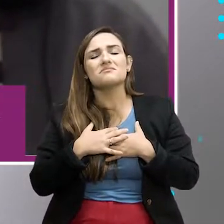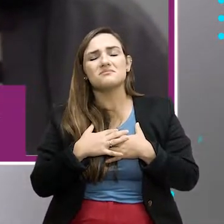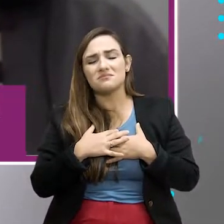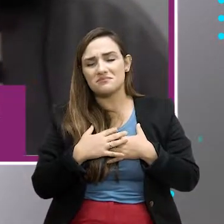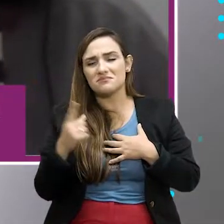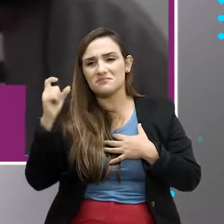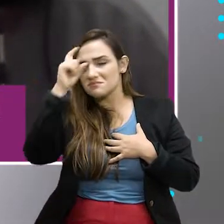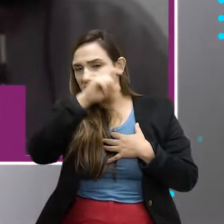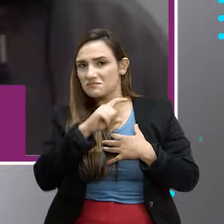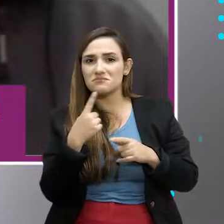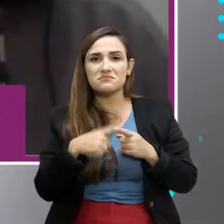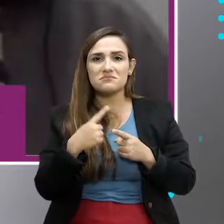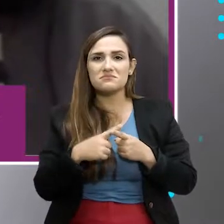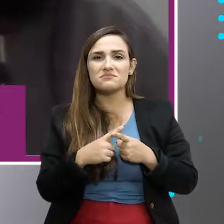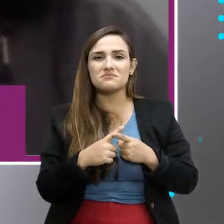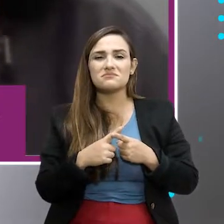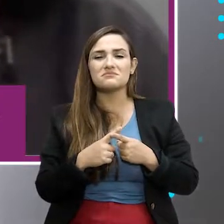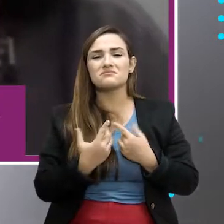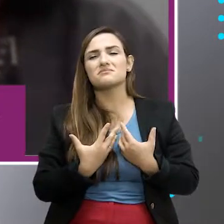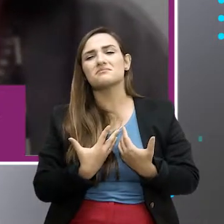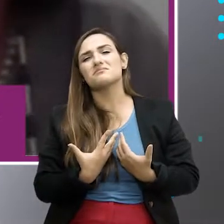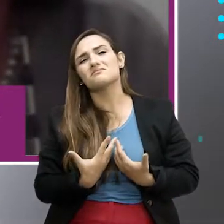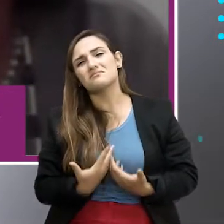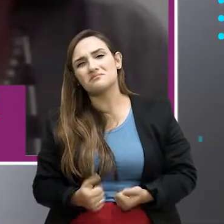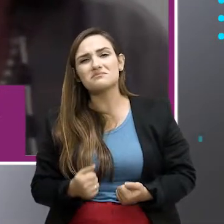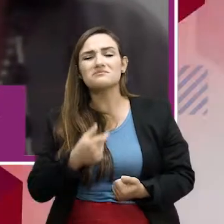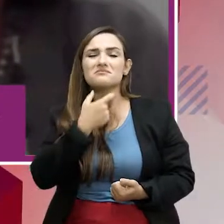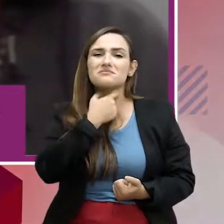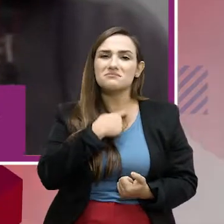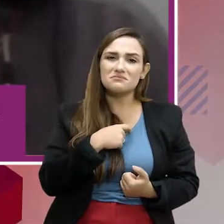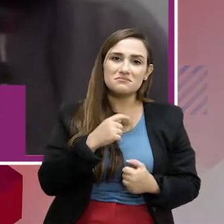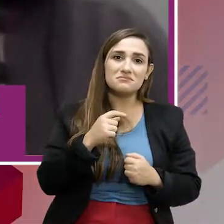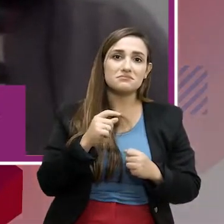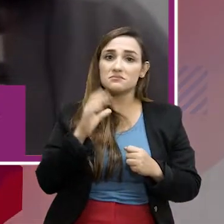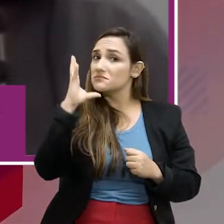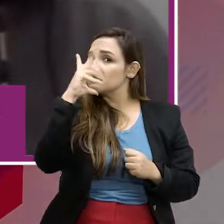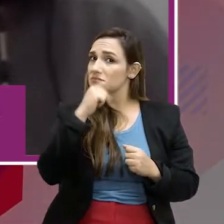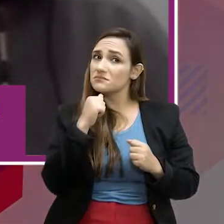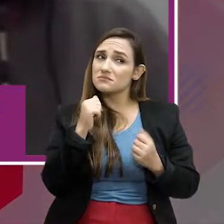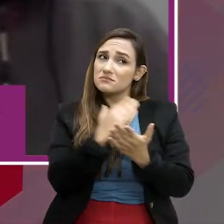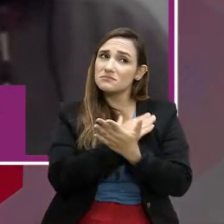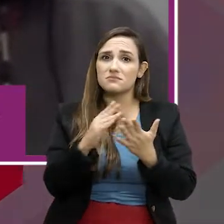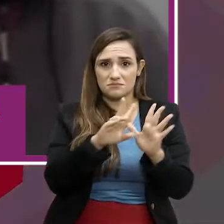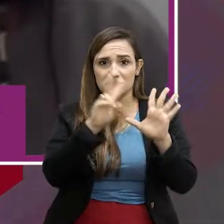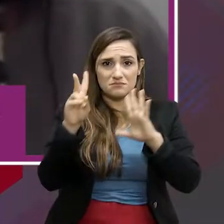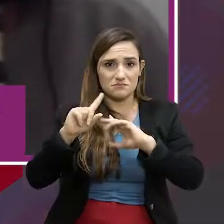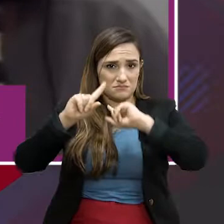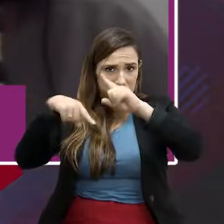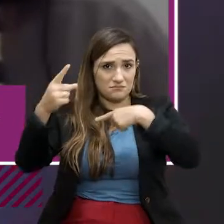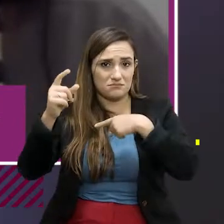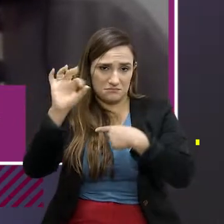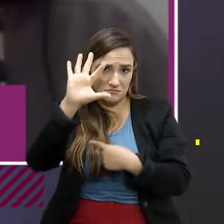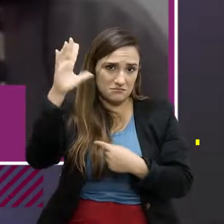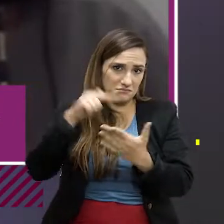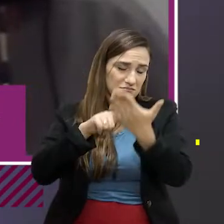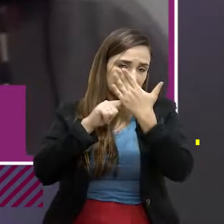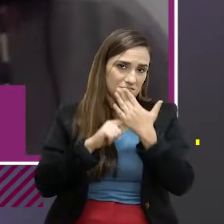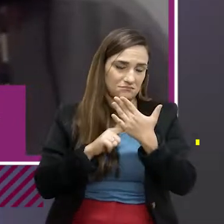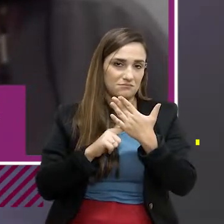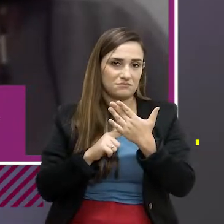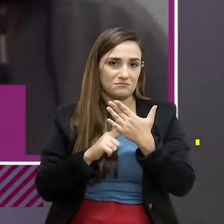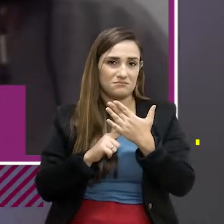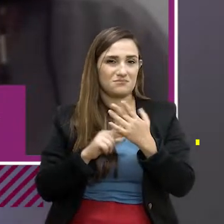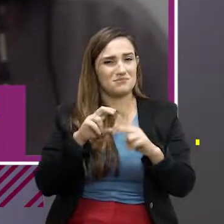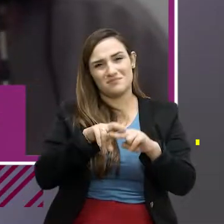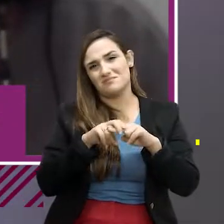pessoa, as crianças às vezes estão sendo internadas não pelo quadro agudo, mas por esse quadro inflamatório que acontece em algumas